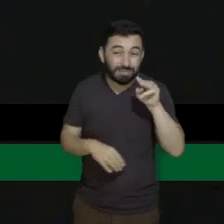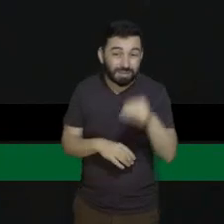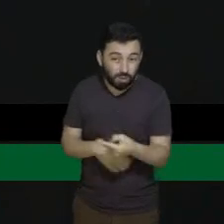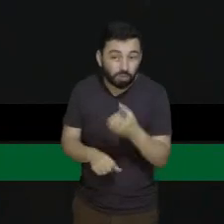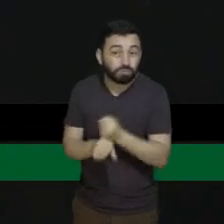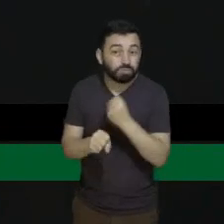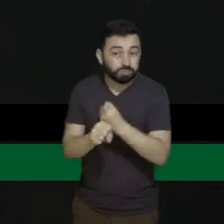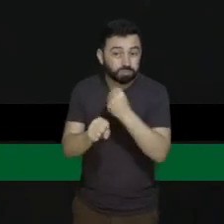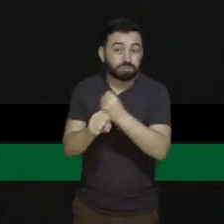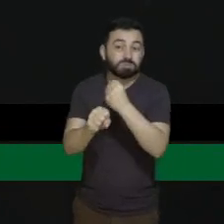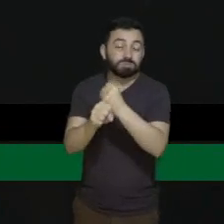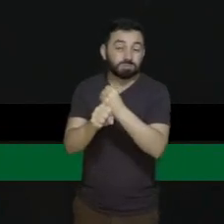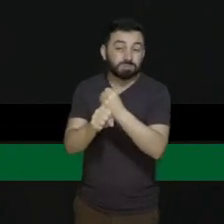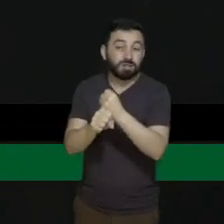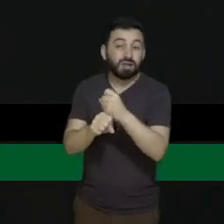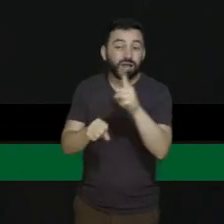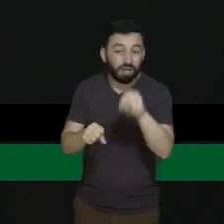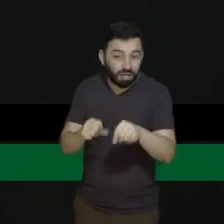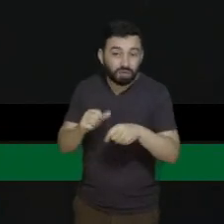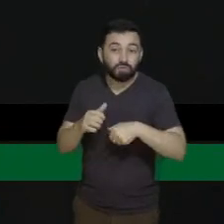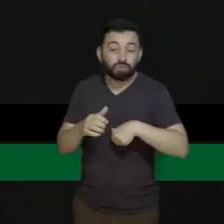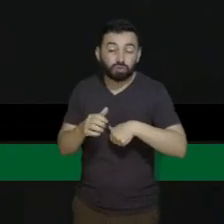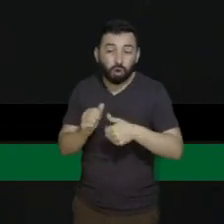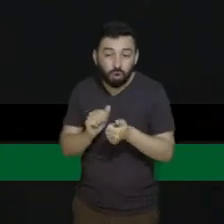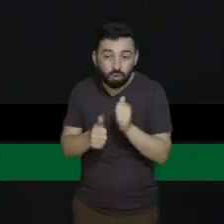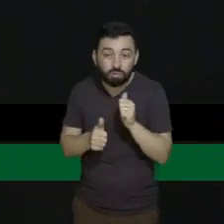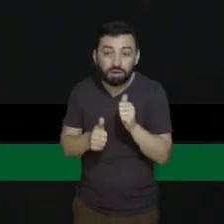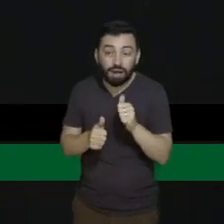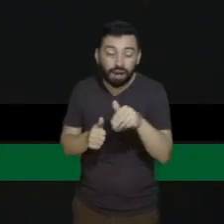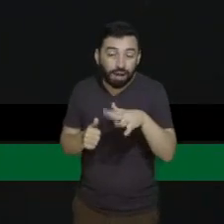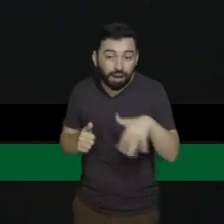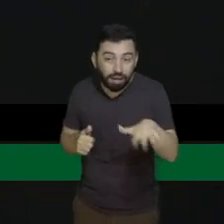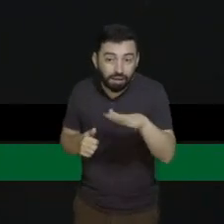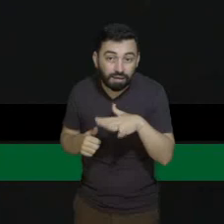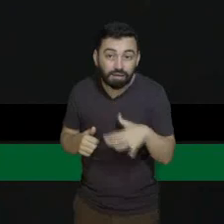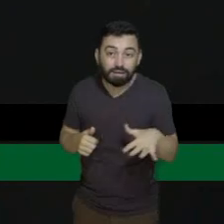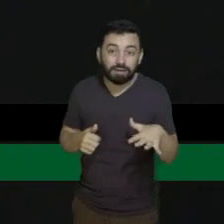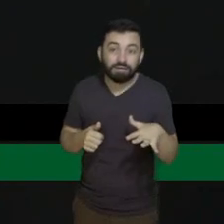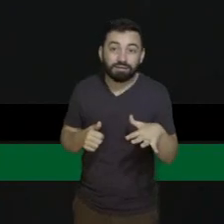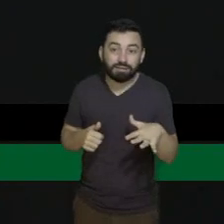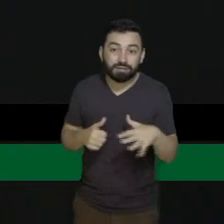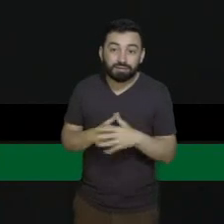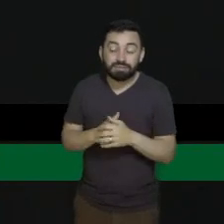obras justamente em função dos Jogos. Arena Belvedere para